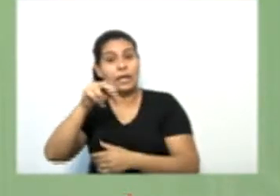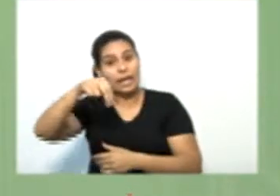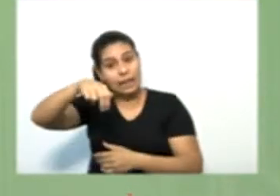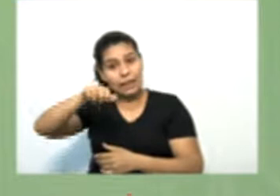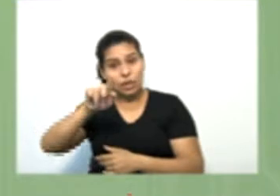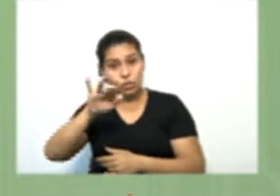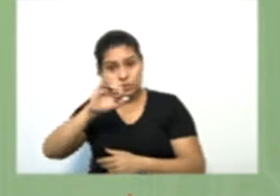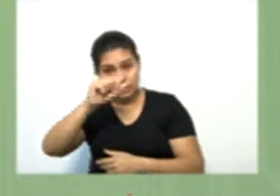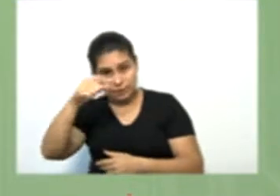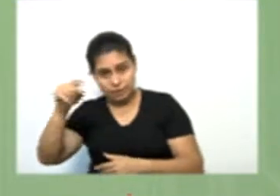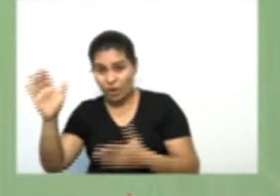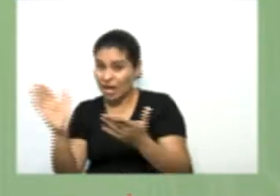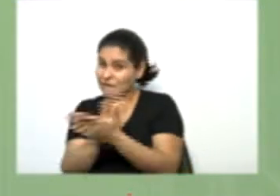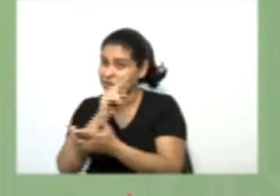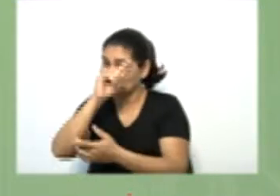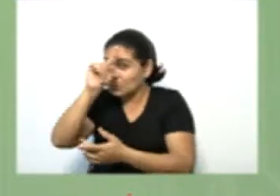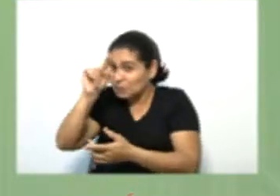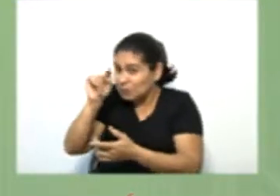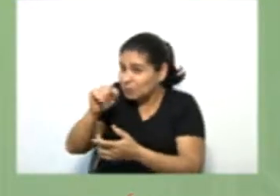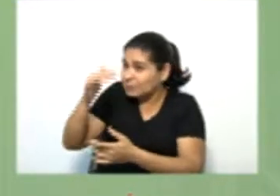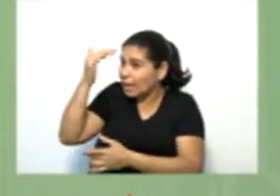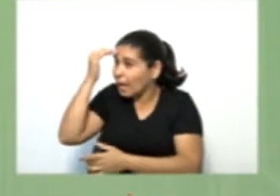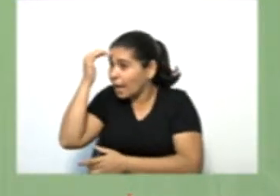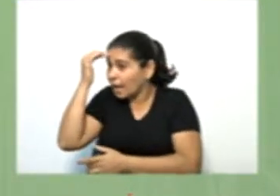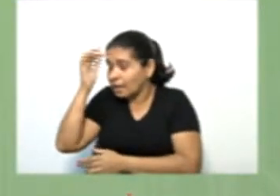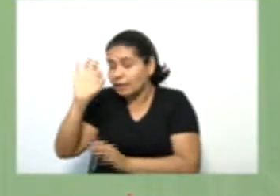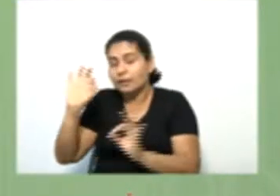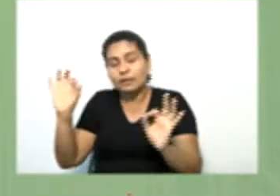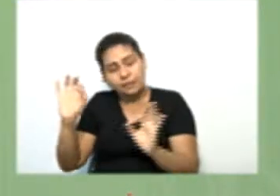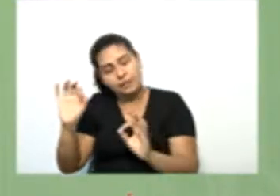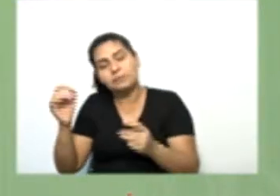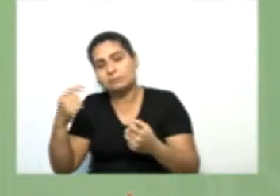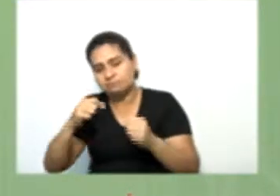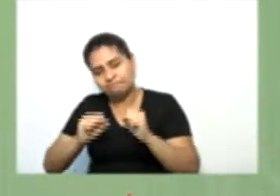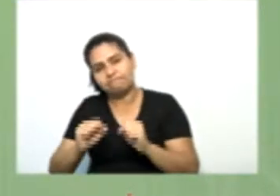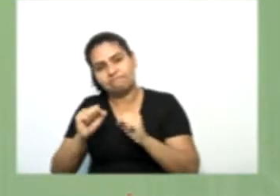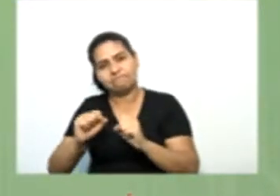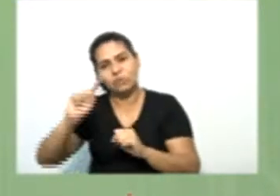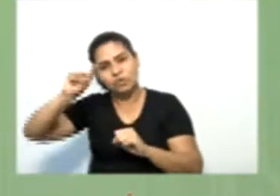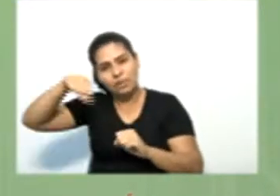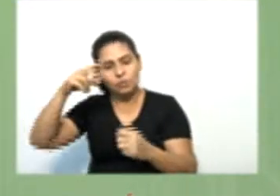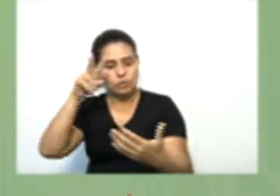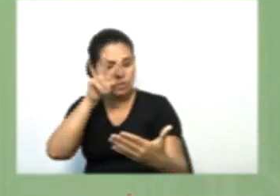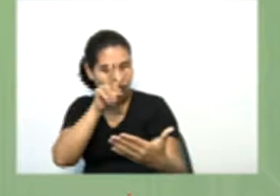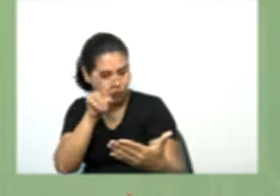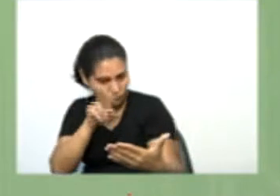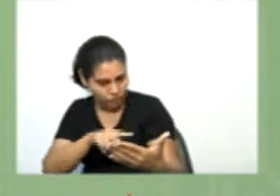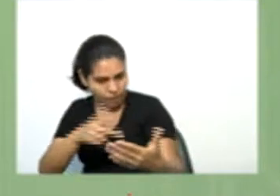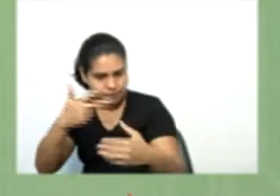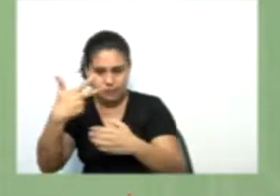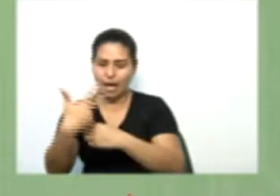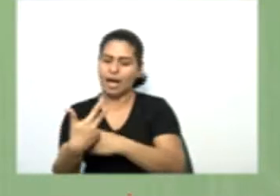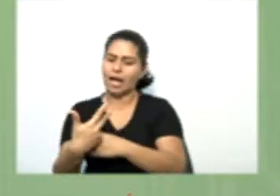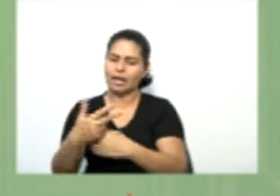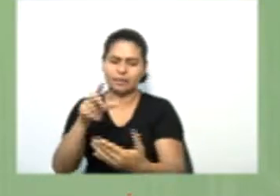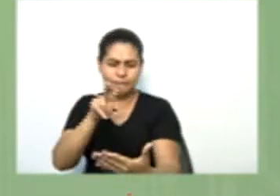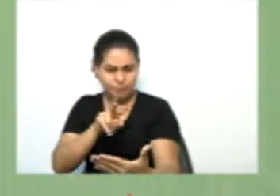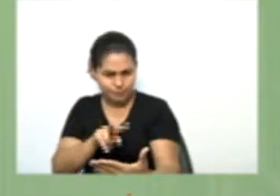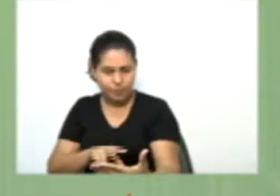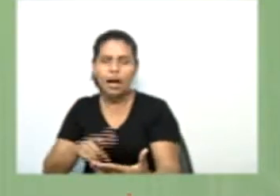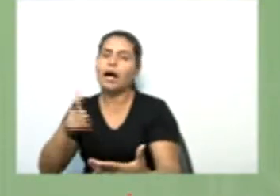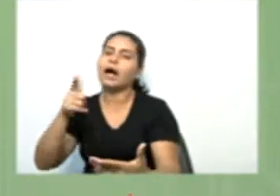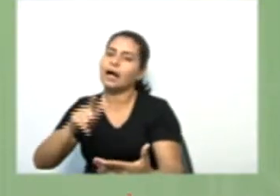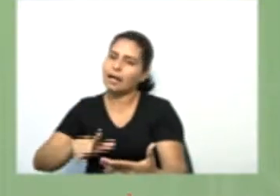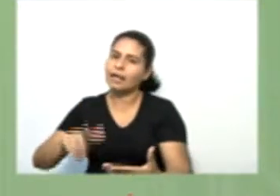que qualquer dúvida, caso persista alguma dúvida, possa ser revista nas filmagens